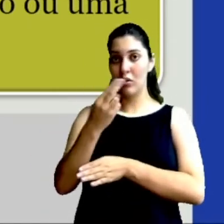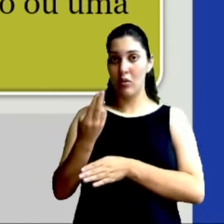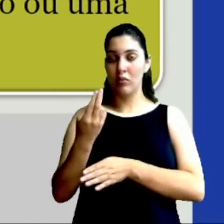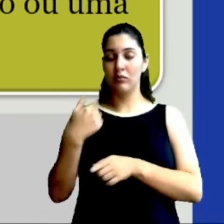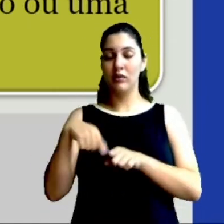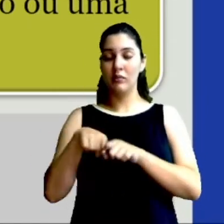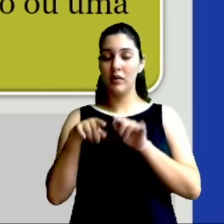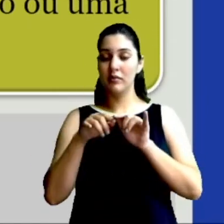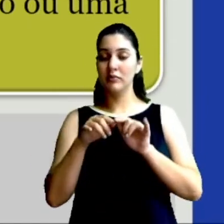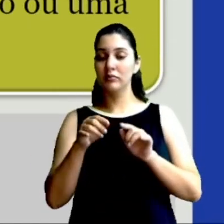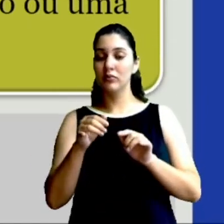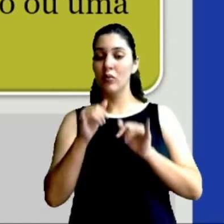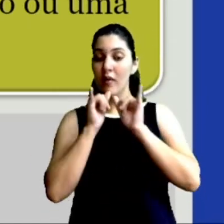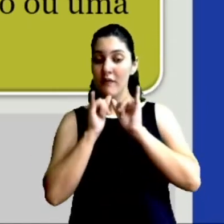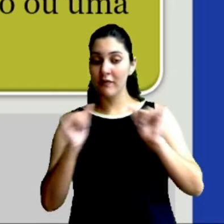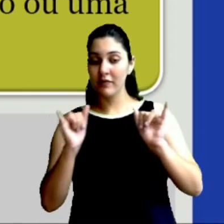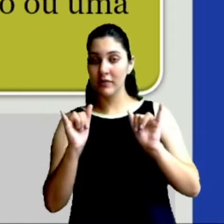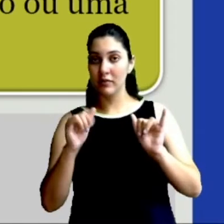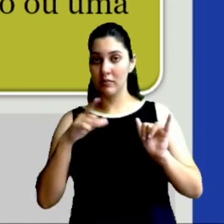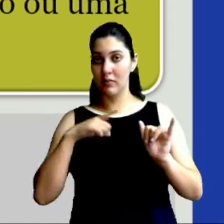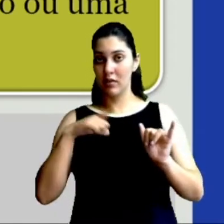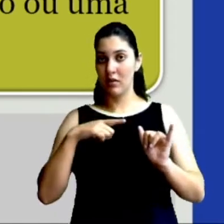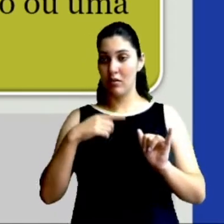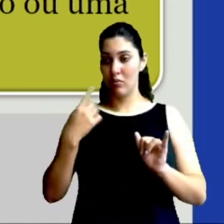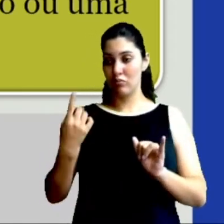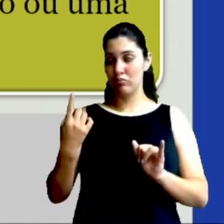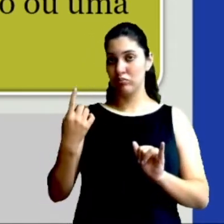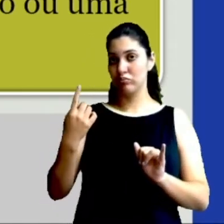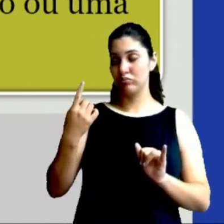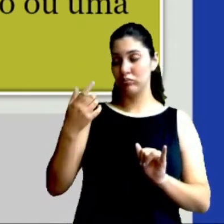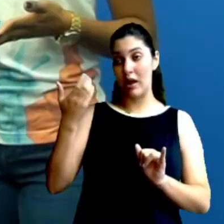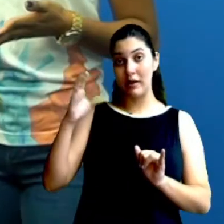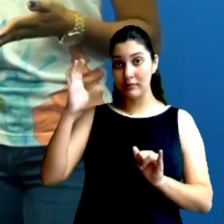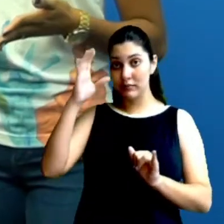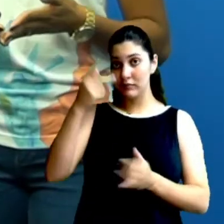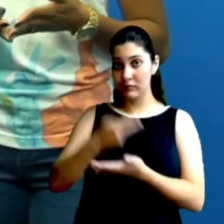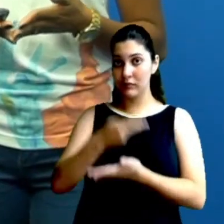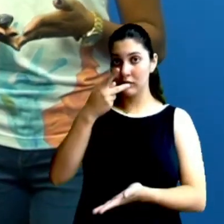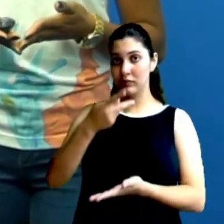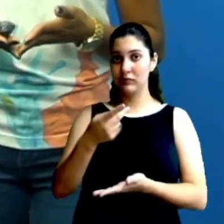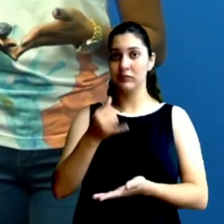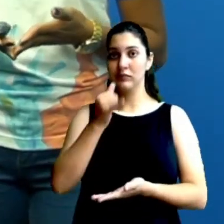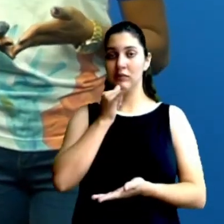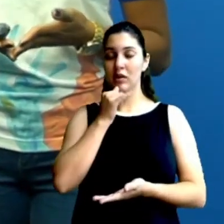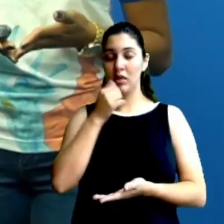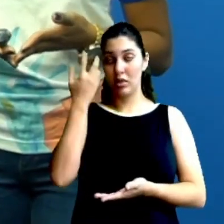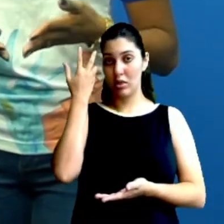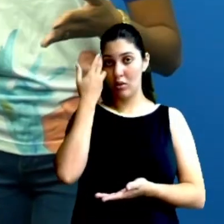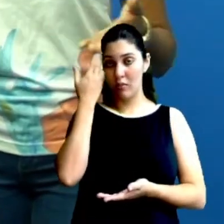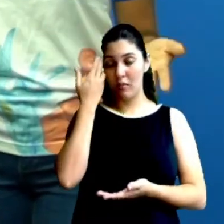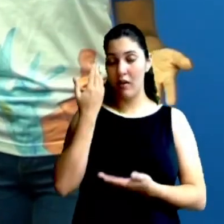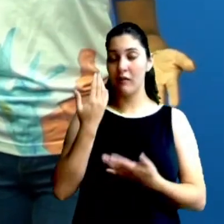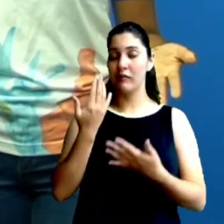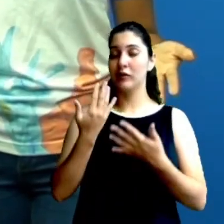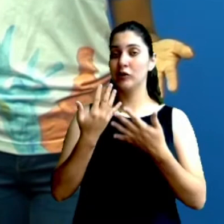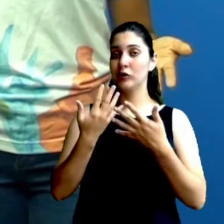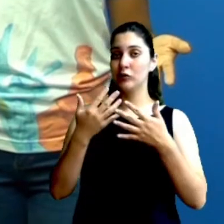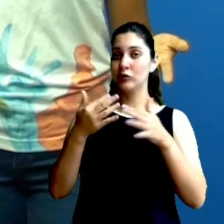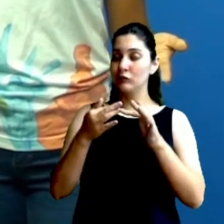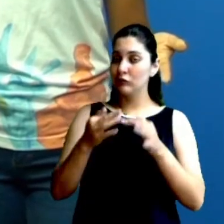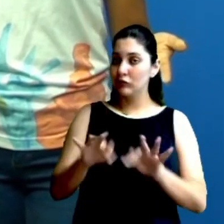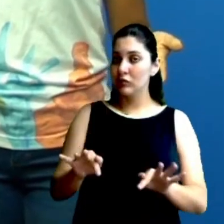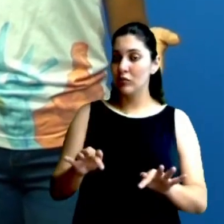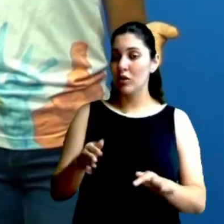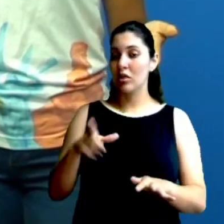uma instrução para que uma determinada ação aconteça. Então, é normal, é comum você passar pelo comércio,